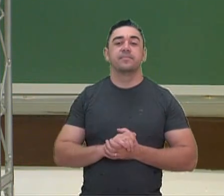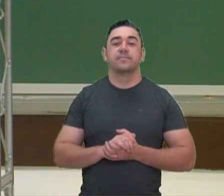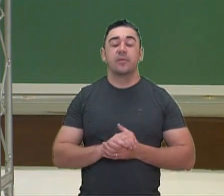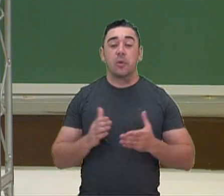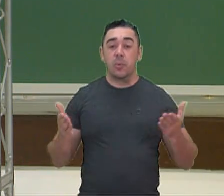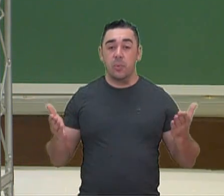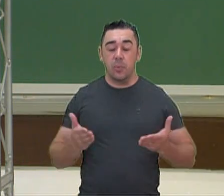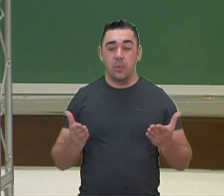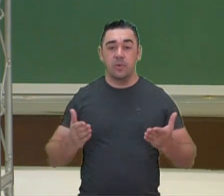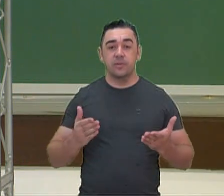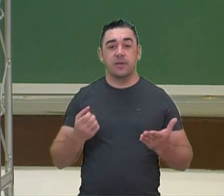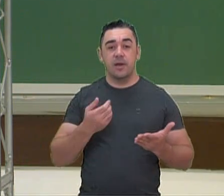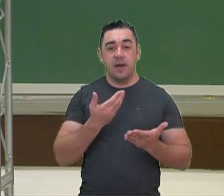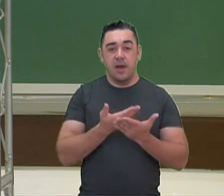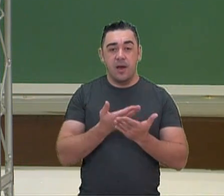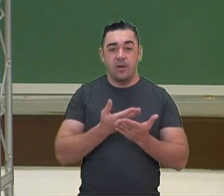nossa